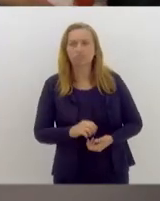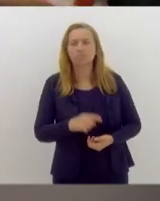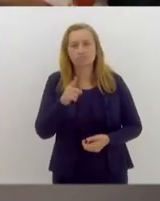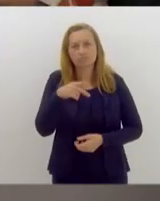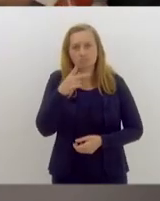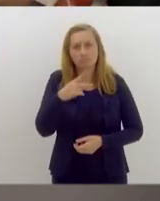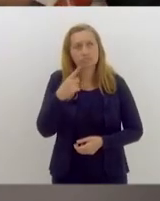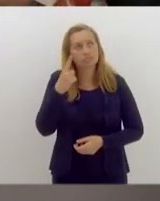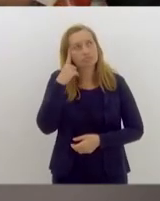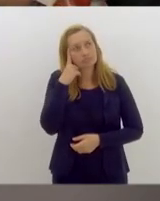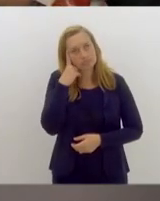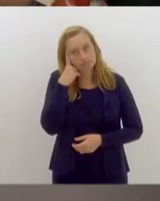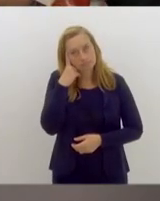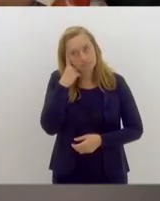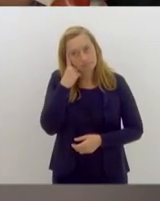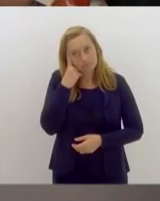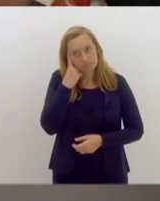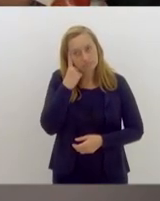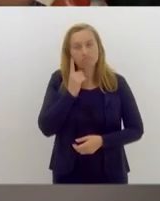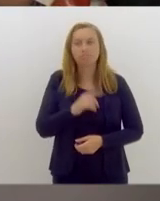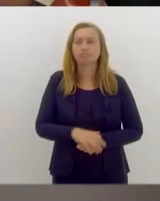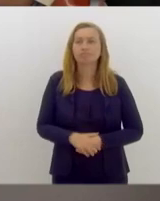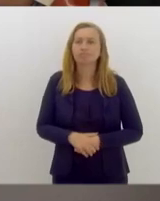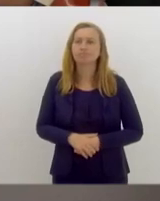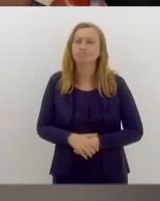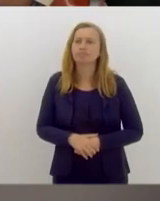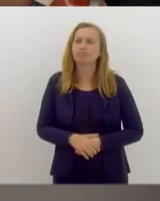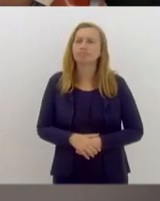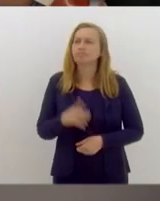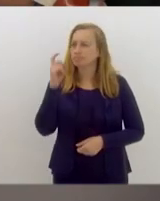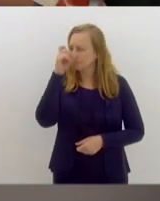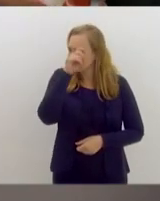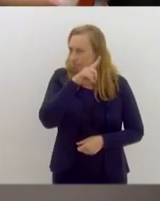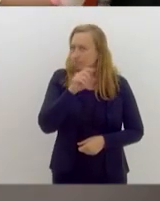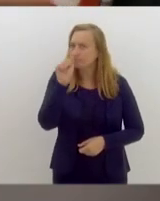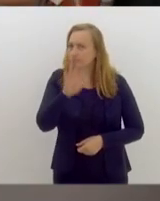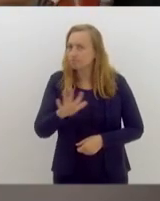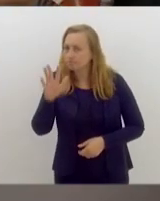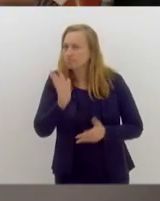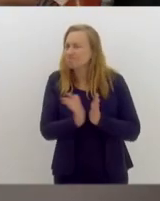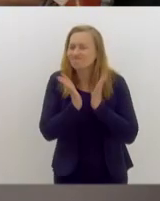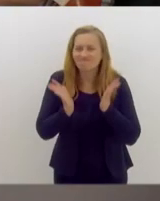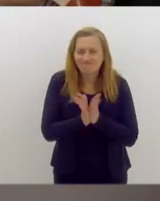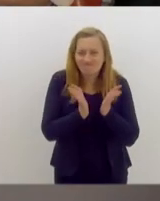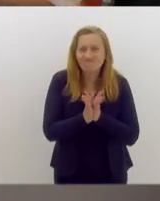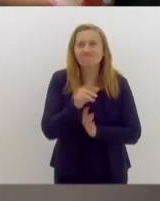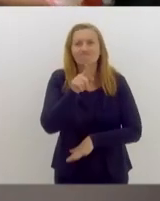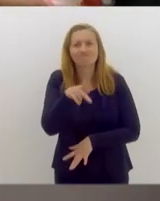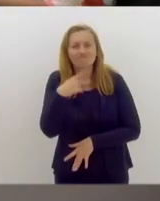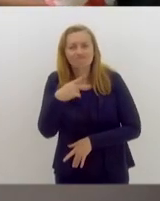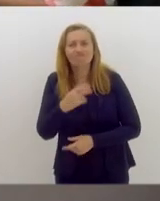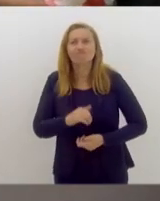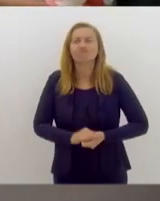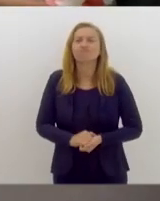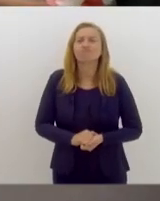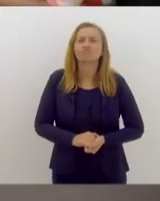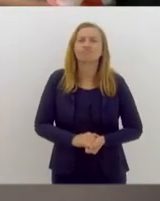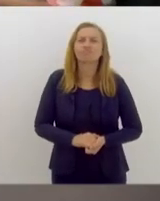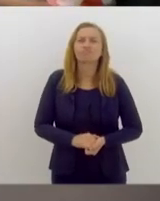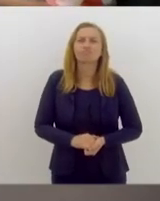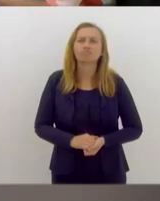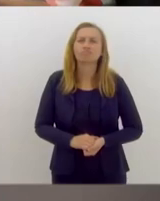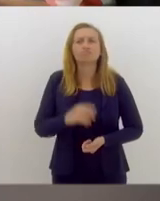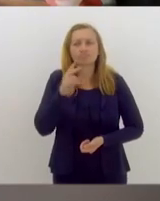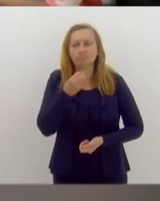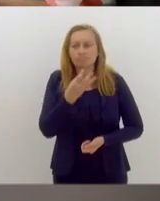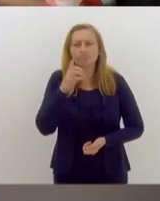falou, me ocorreu o seguinte, um fato da atualidade... Esse quadro de dificuldade geral, de pobreza, a que Vossa Excelência fez menção, é